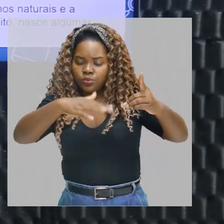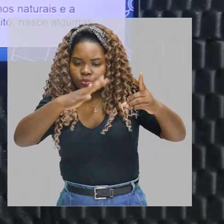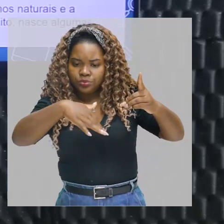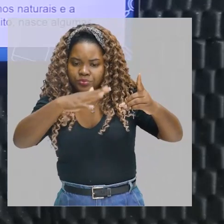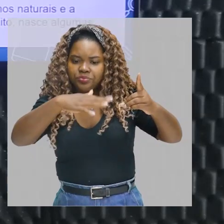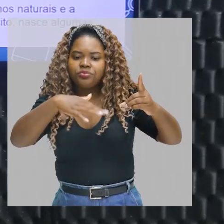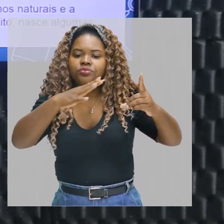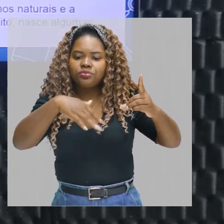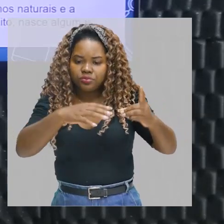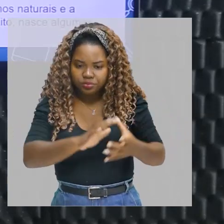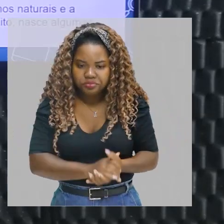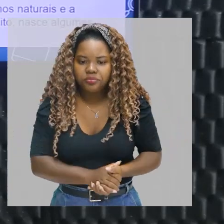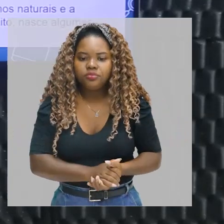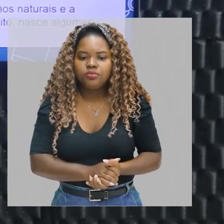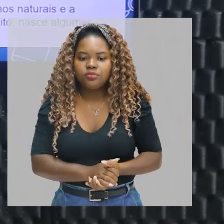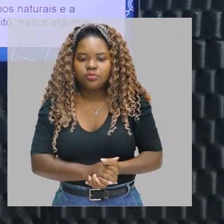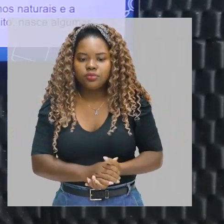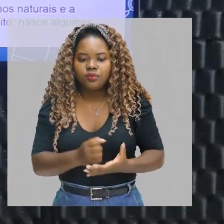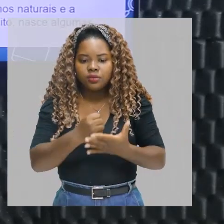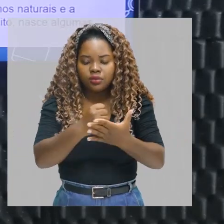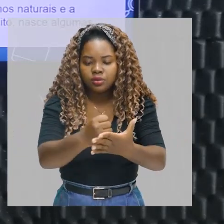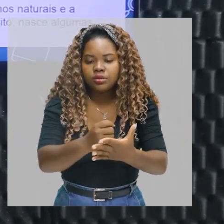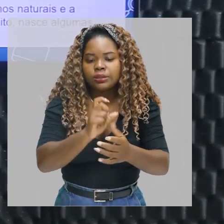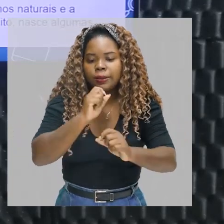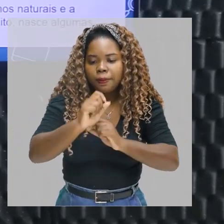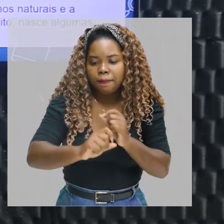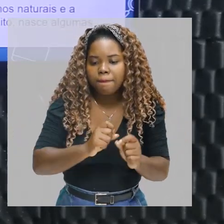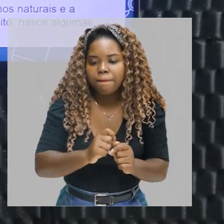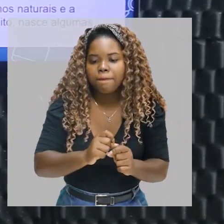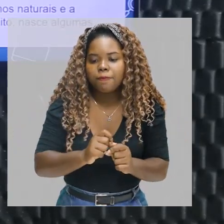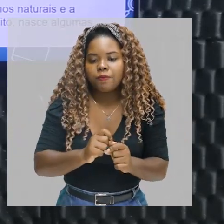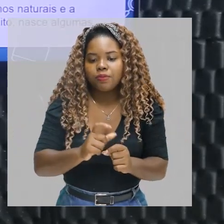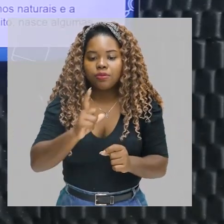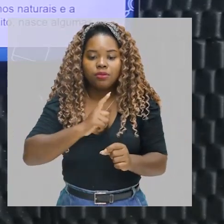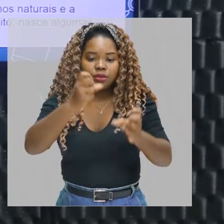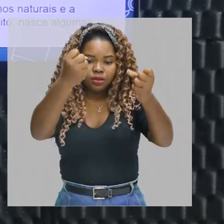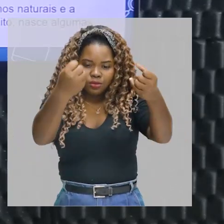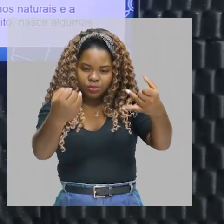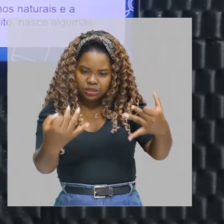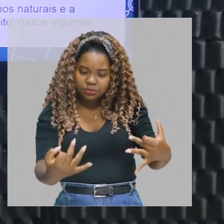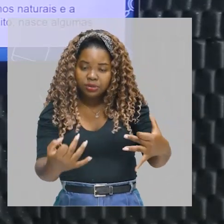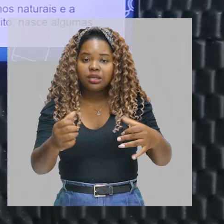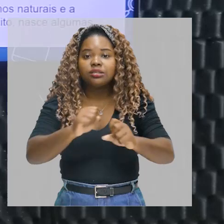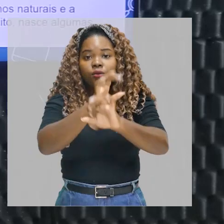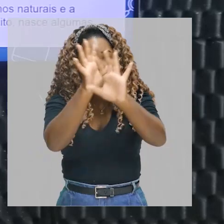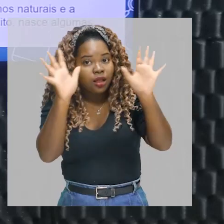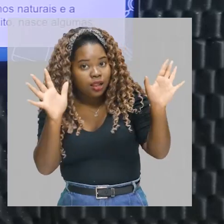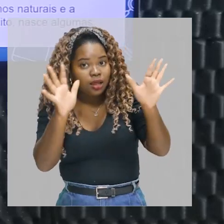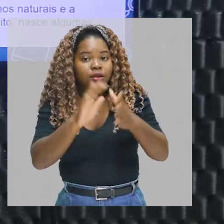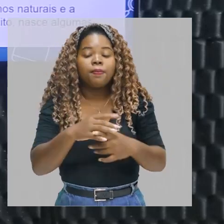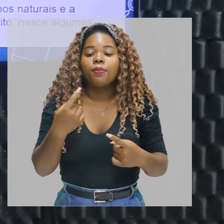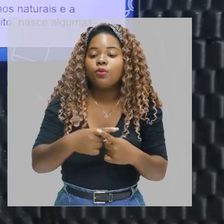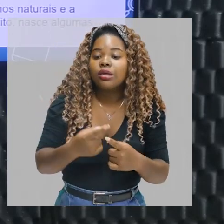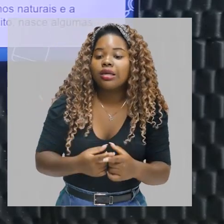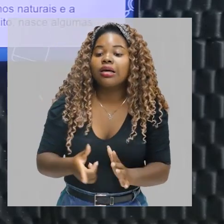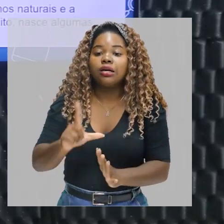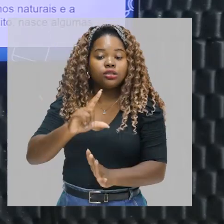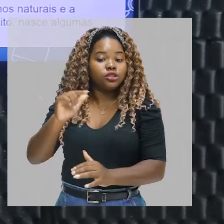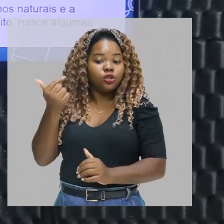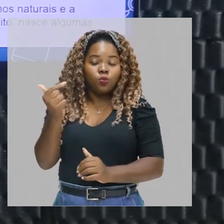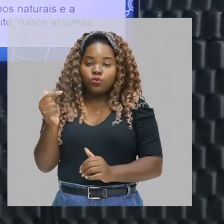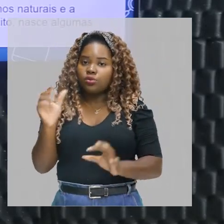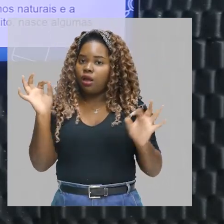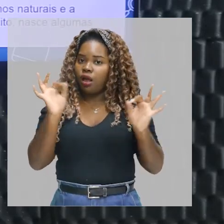para suprir a necessidade dessa explicação, que não se tinha uma explicação lógica na época para determinados fenômenos.